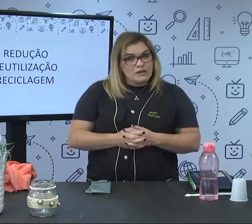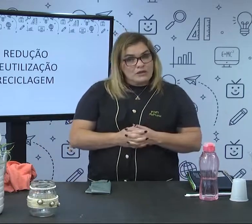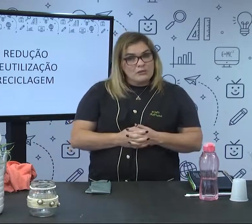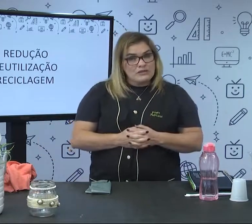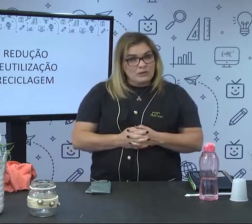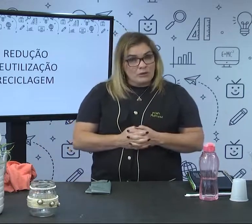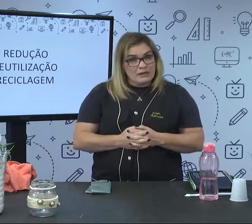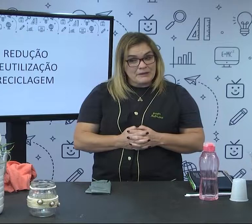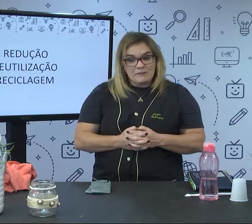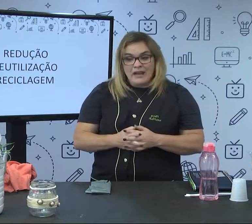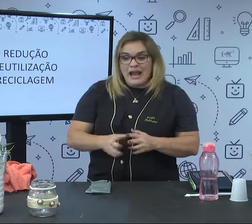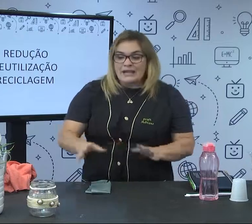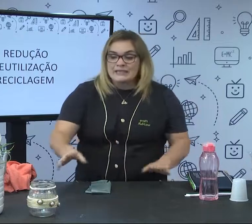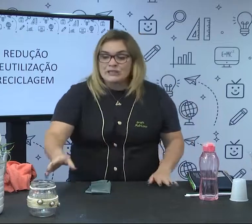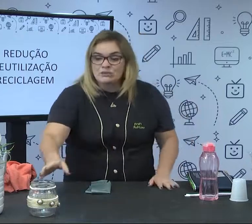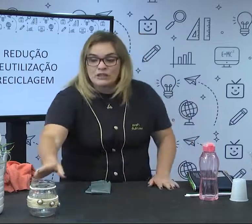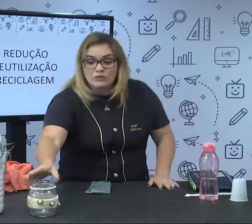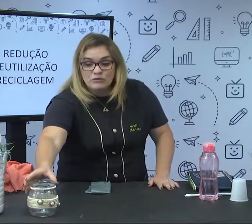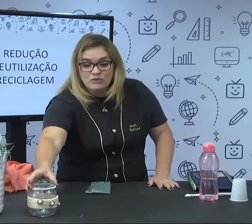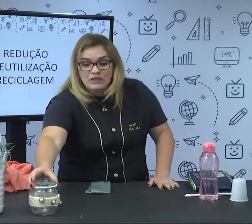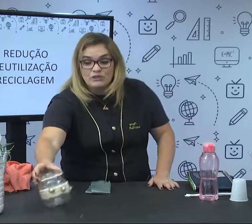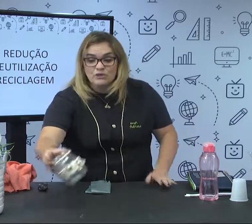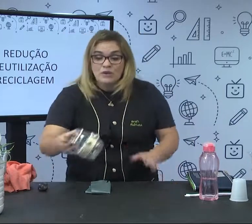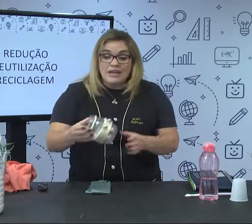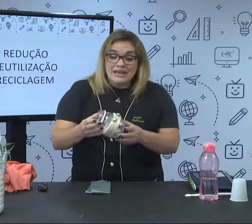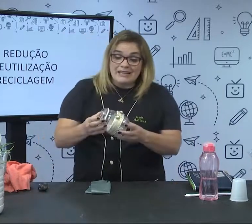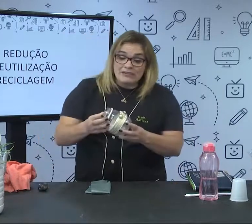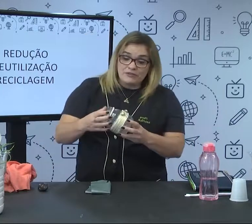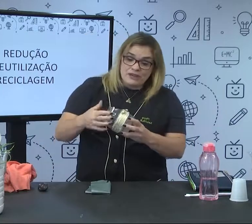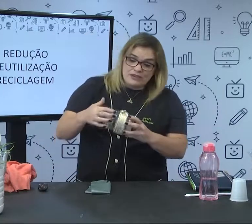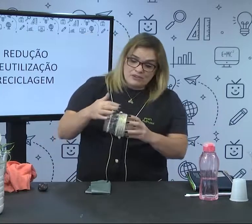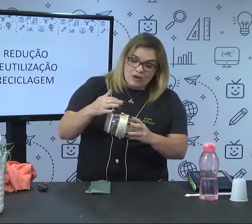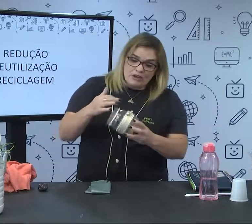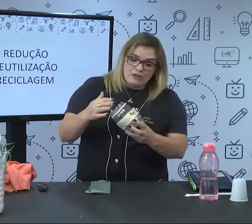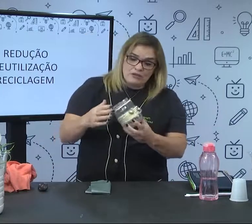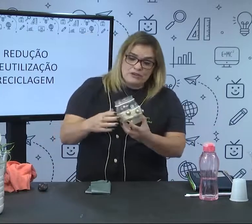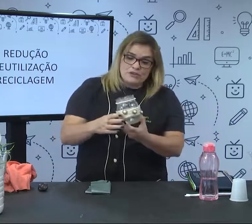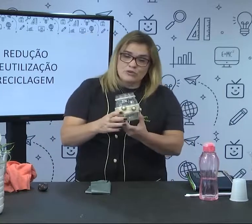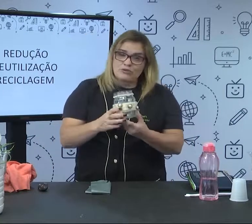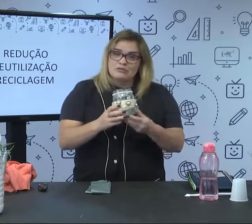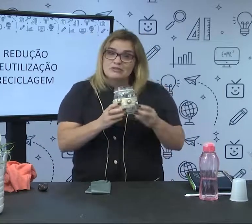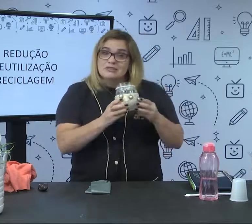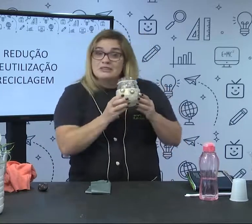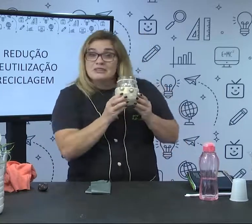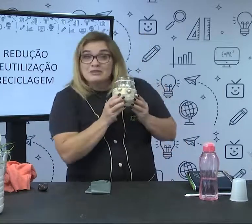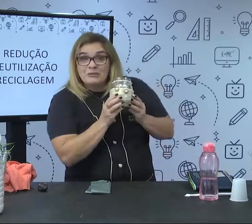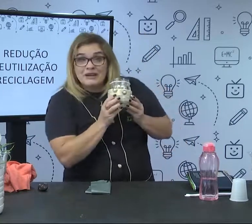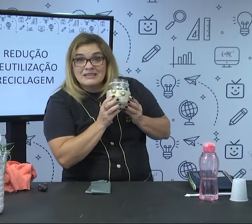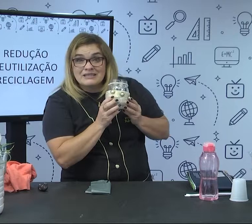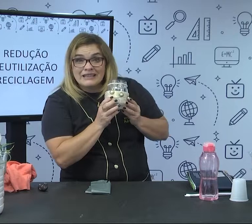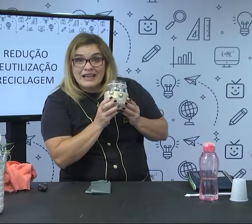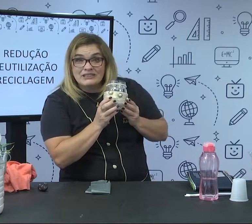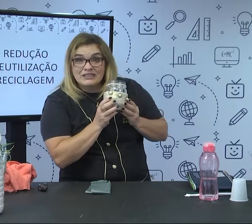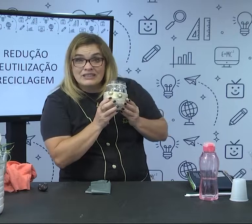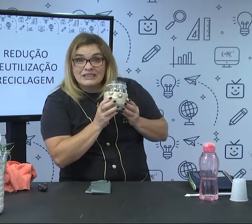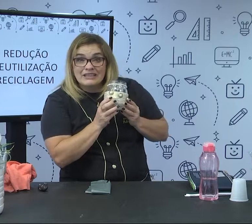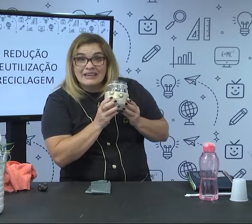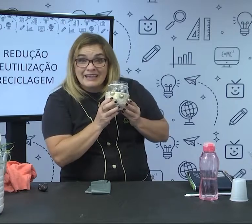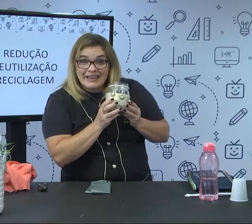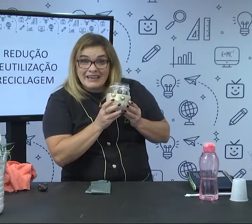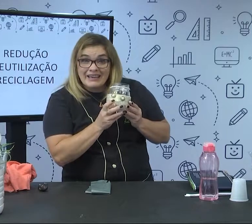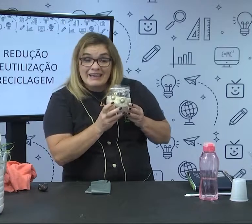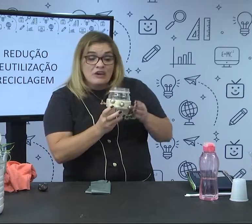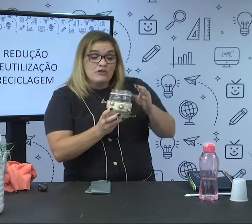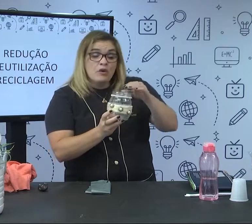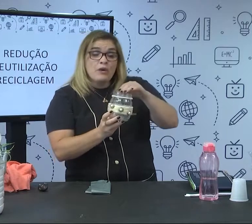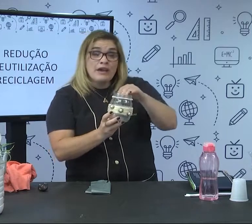um pouquinho mais longa. Aqui eu tenho um vidro, ele fez, ó, eu fiz uma reciclagem.